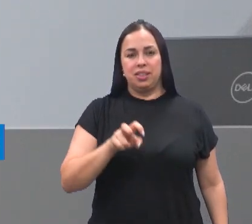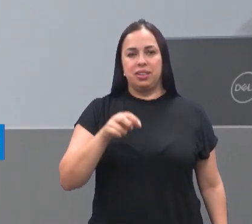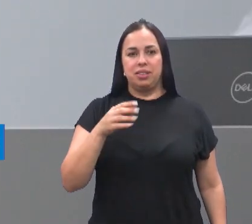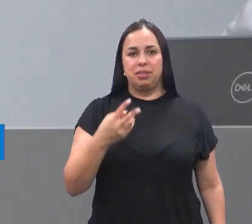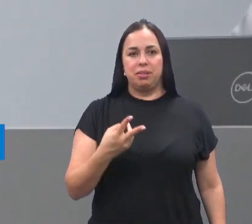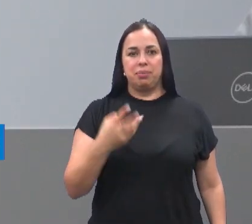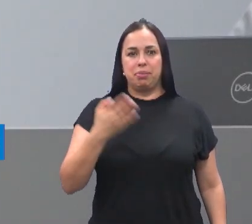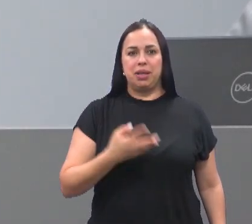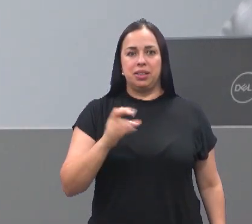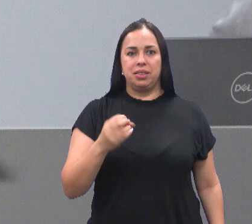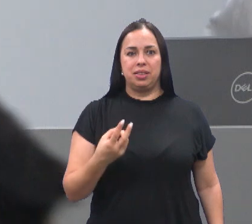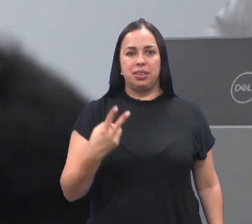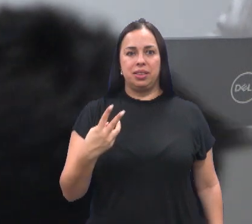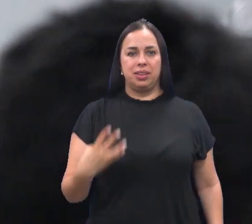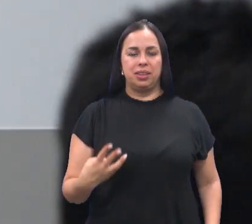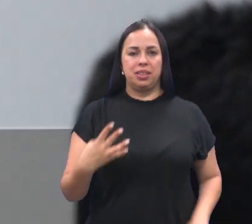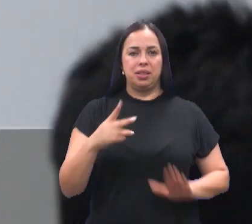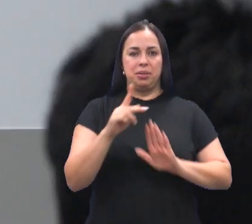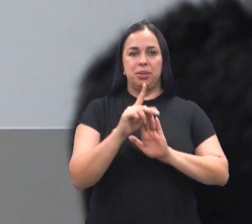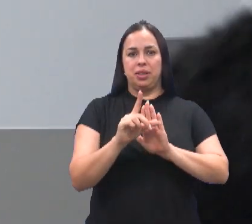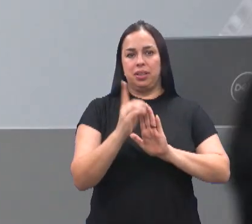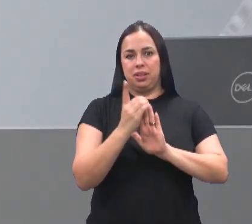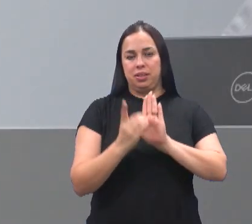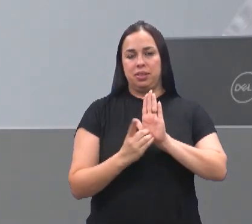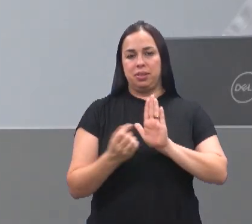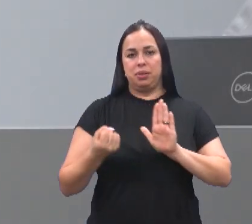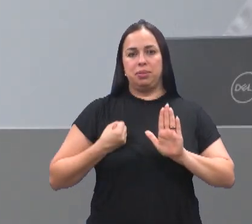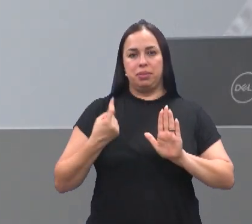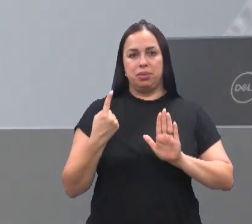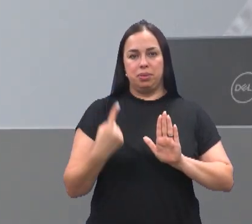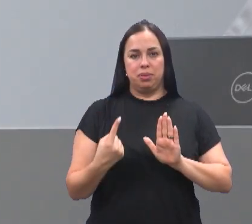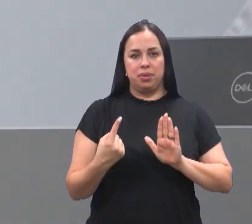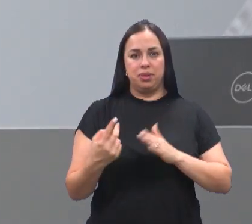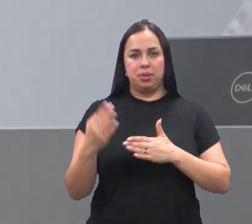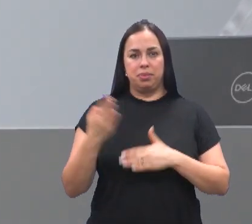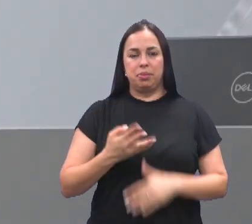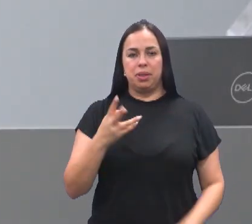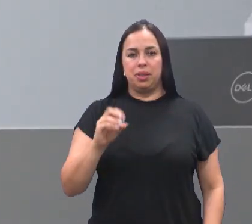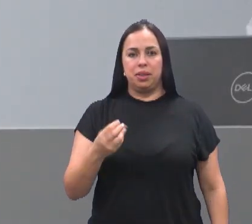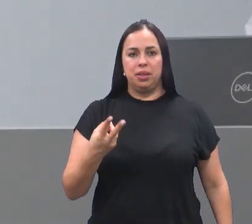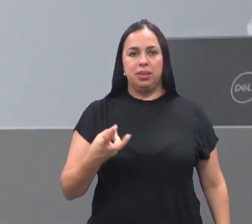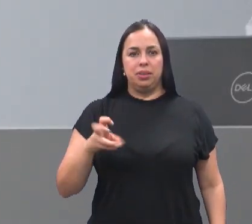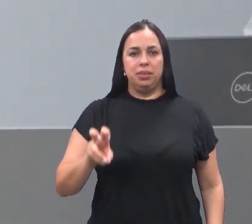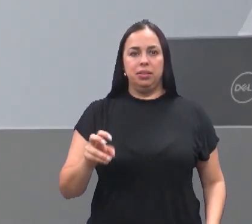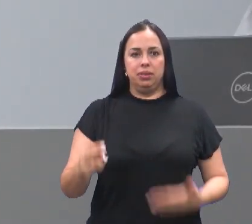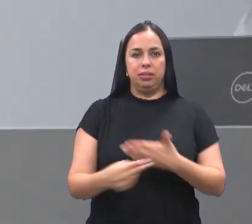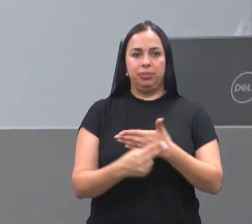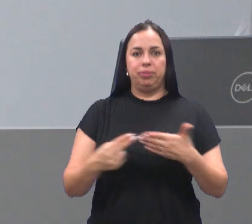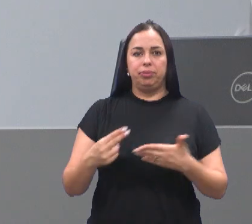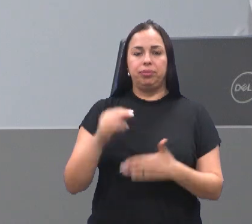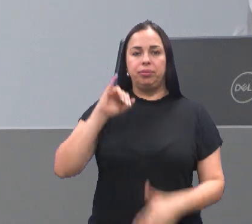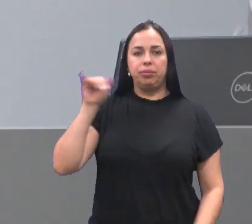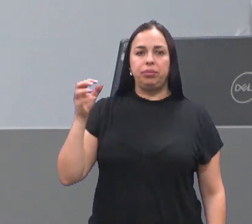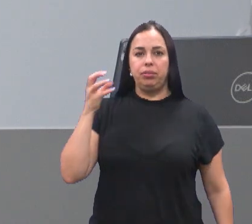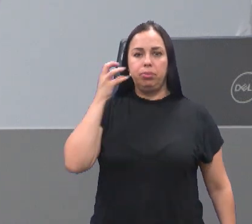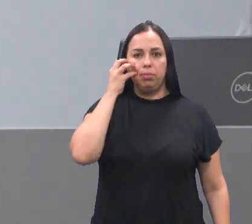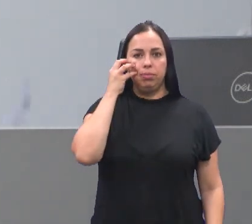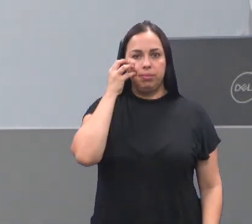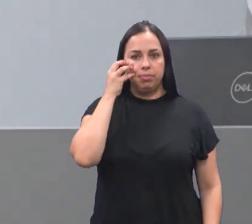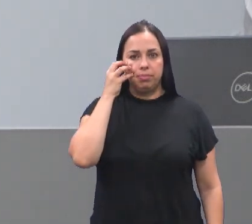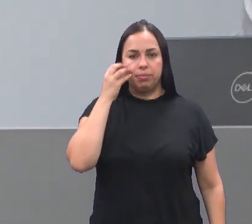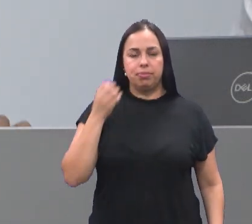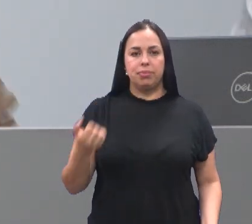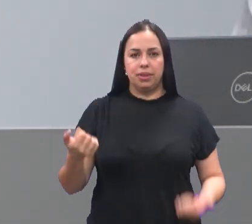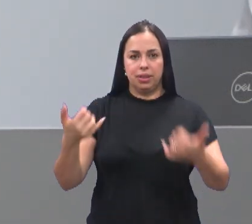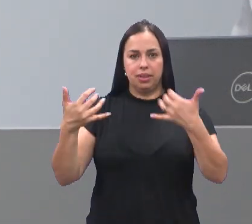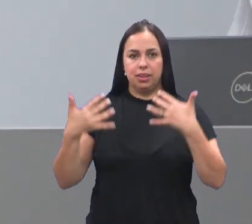1175/2025, projeto de decreto legislativo, número 1/2025, autoria da vereadora Juliana Fraga. Inscrita para falar